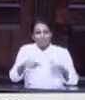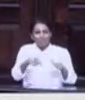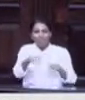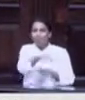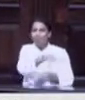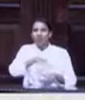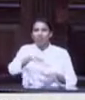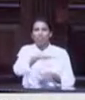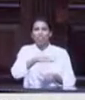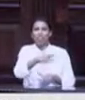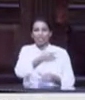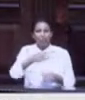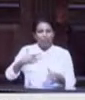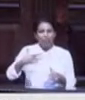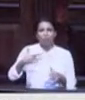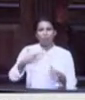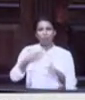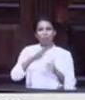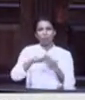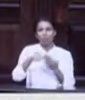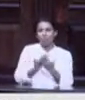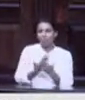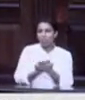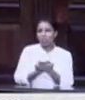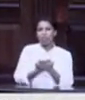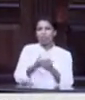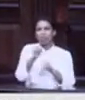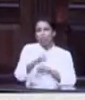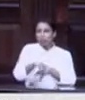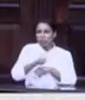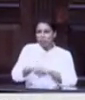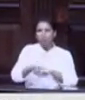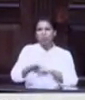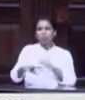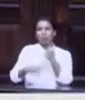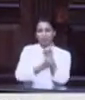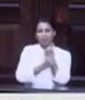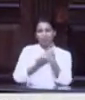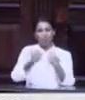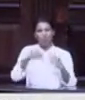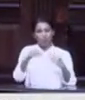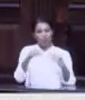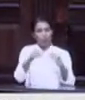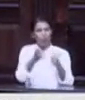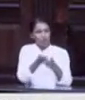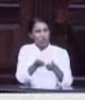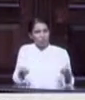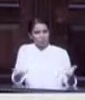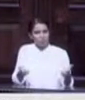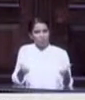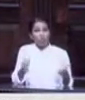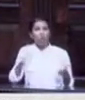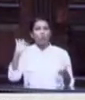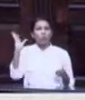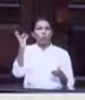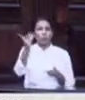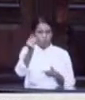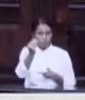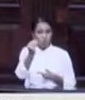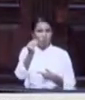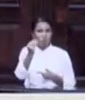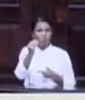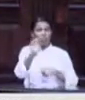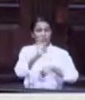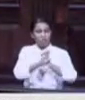na saúde, na educação, na segurança. Eu concordo que, no momento dessa gravidade, todos os poderes do Estado